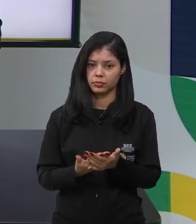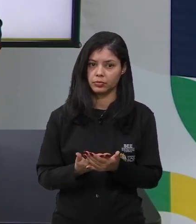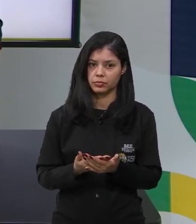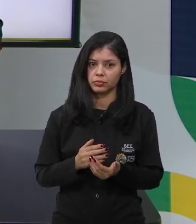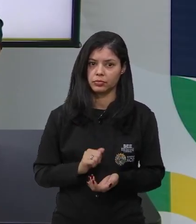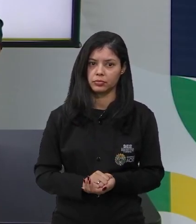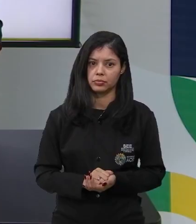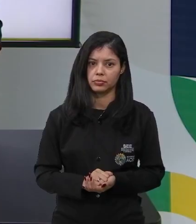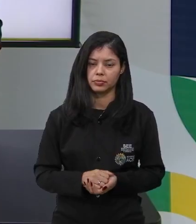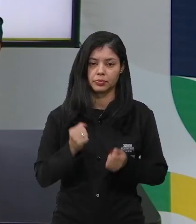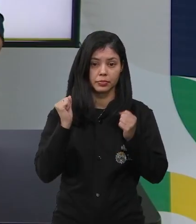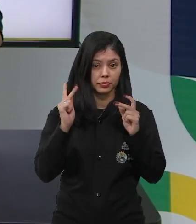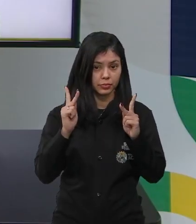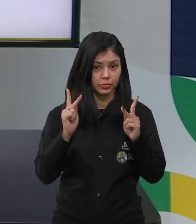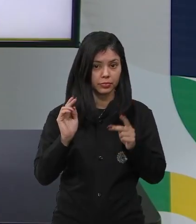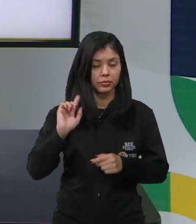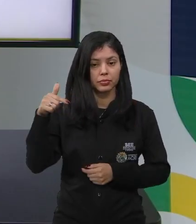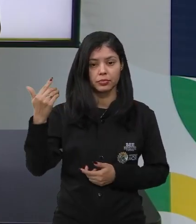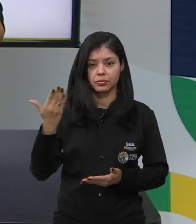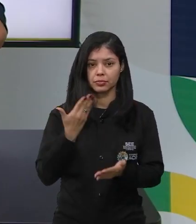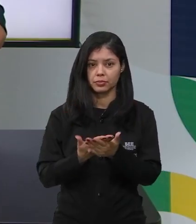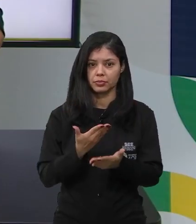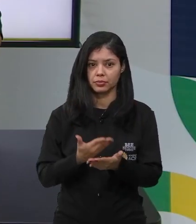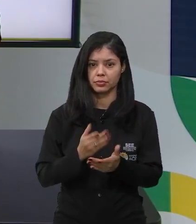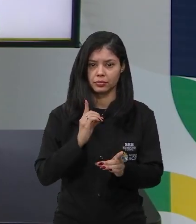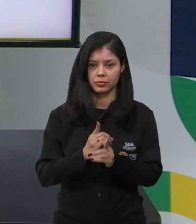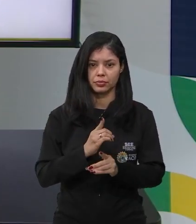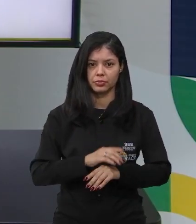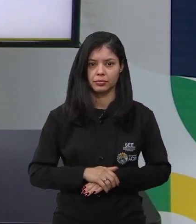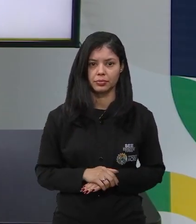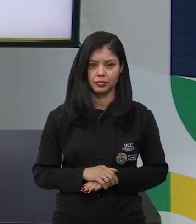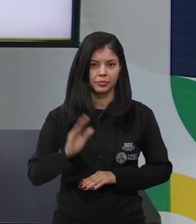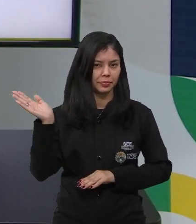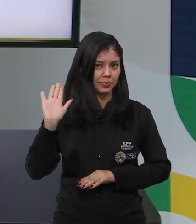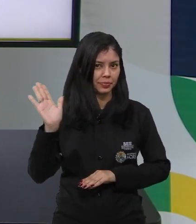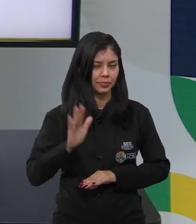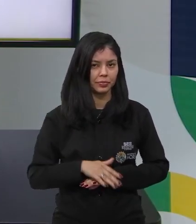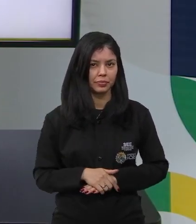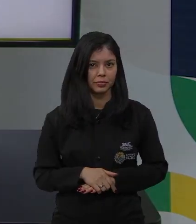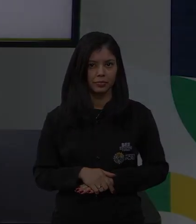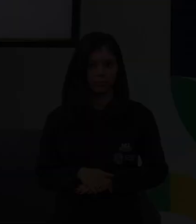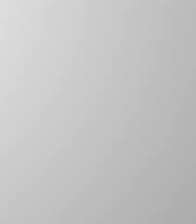estudem bastante, ok? E até o nosso próximo encontro, viu? Tchau!